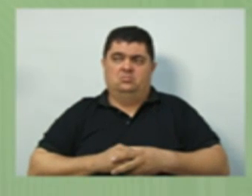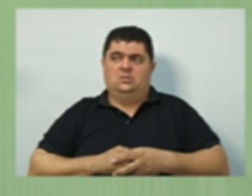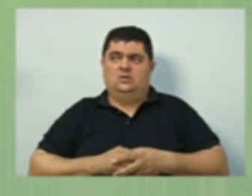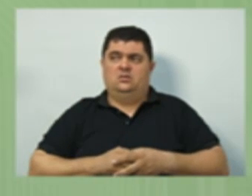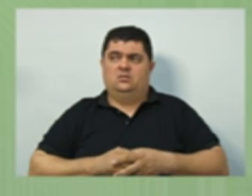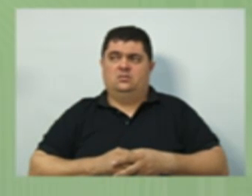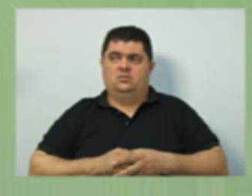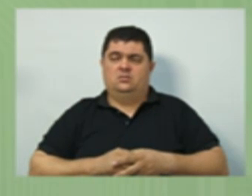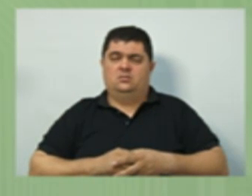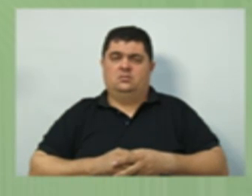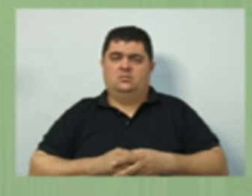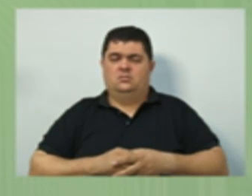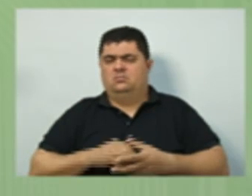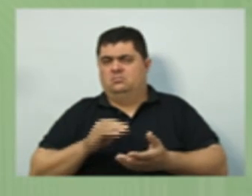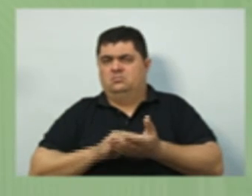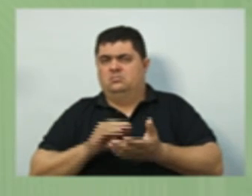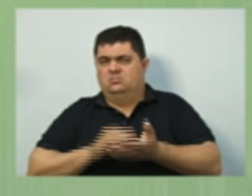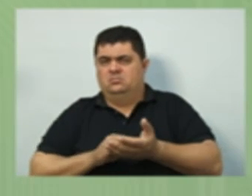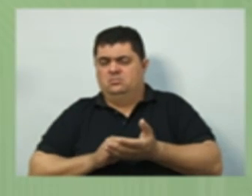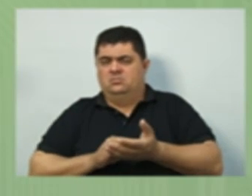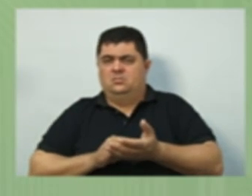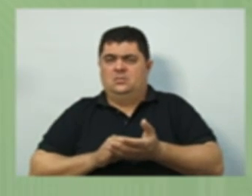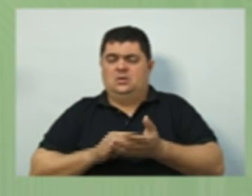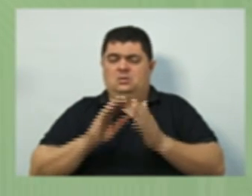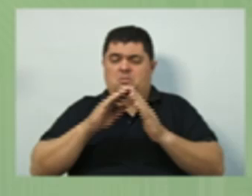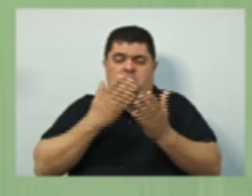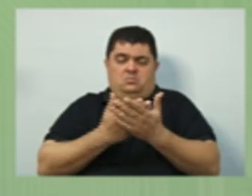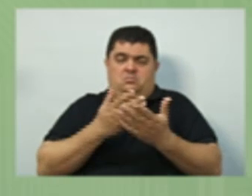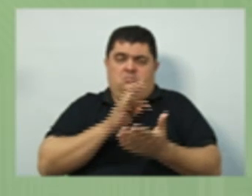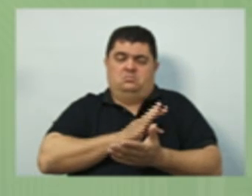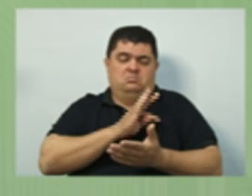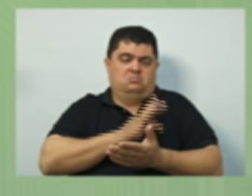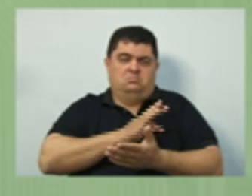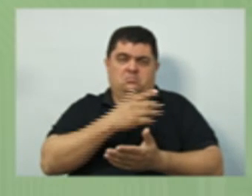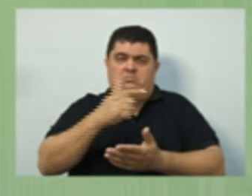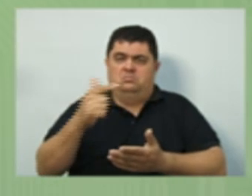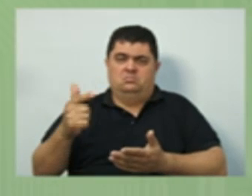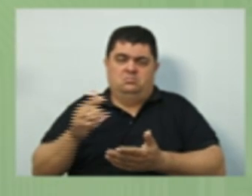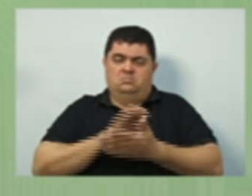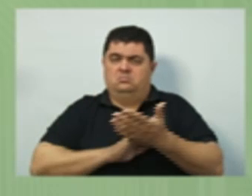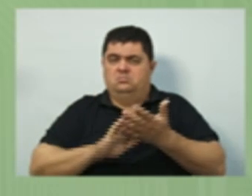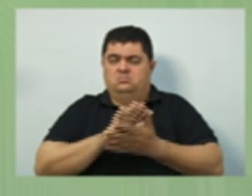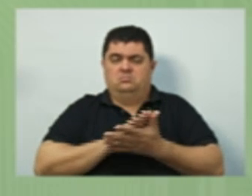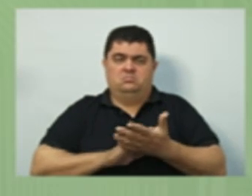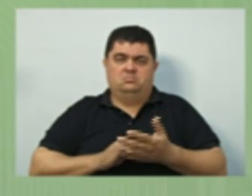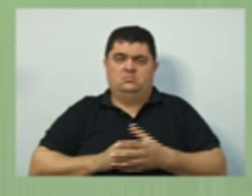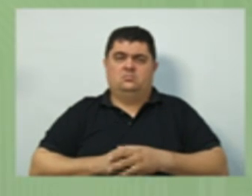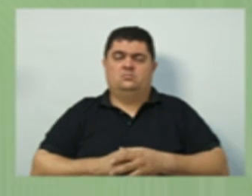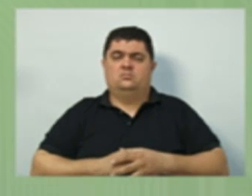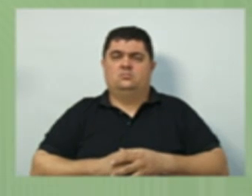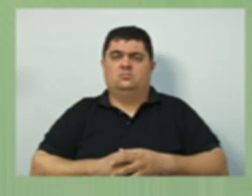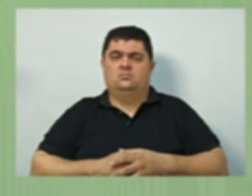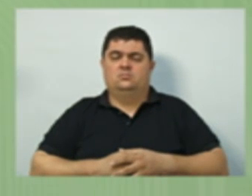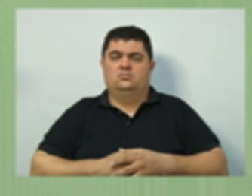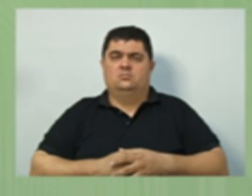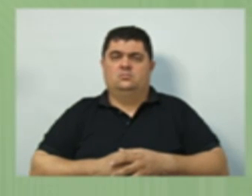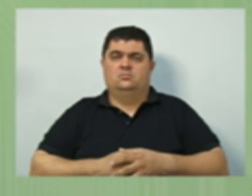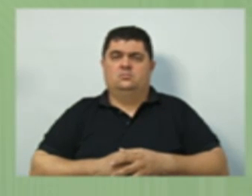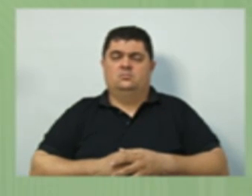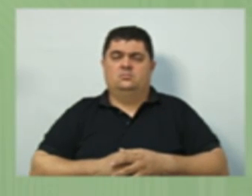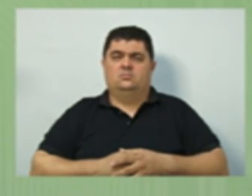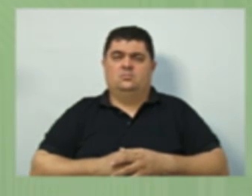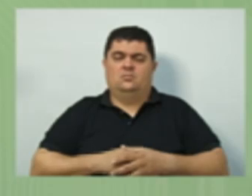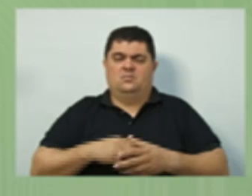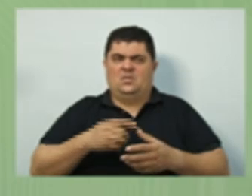errado. A ausência de escolas técnicas no campo, não, nada a ver isto, né? Os empecilhos advindos